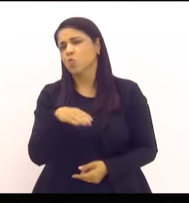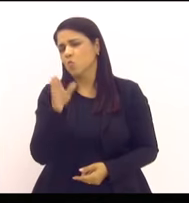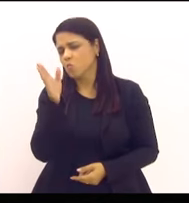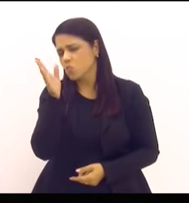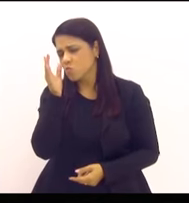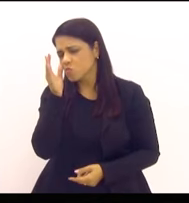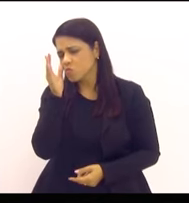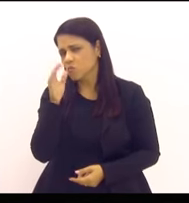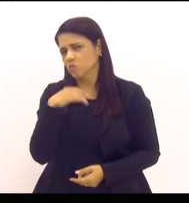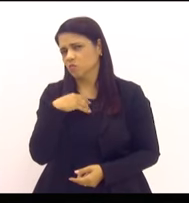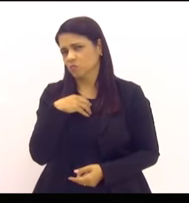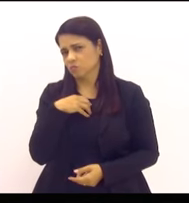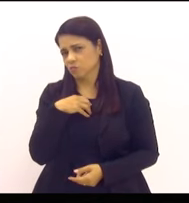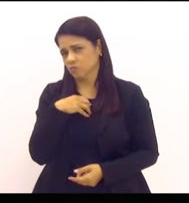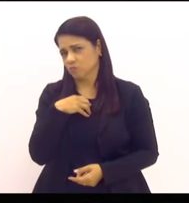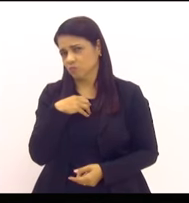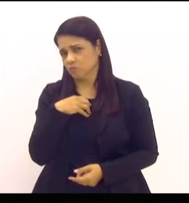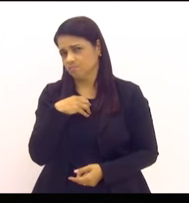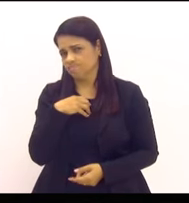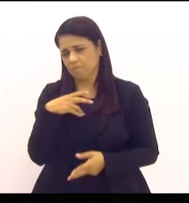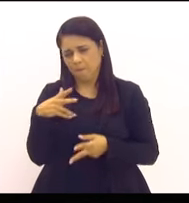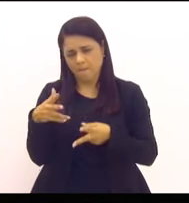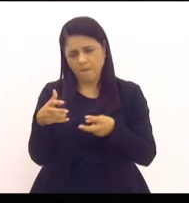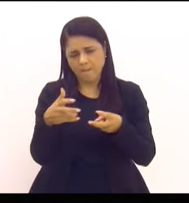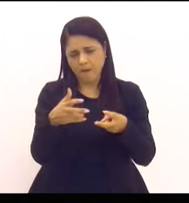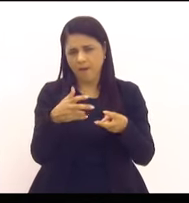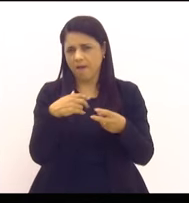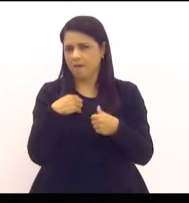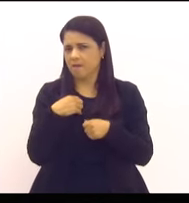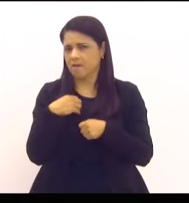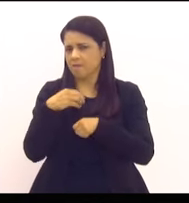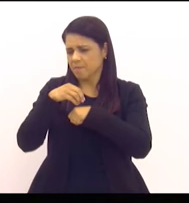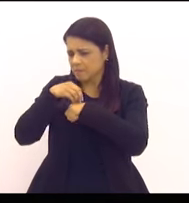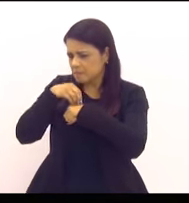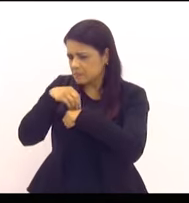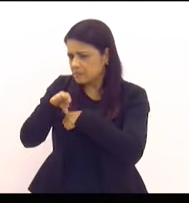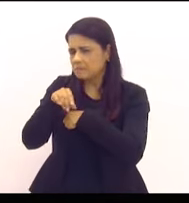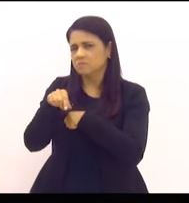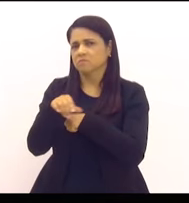curioso ver uma indicação,